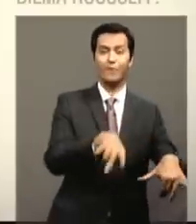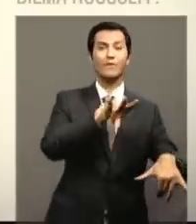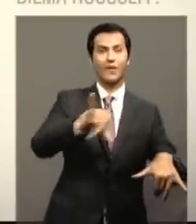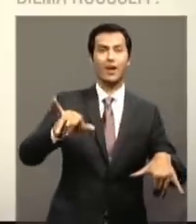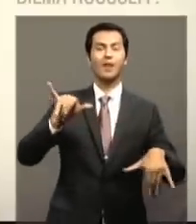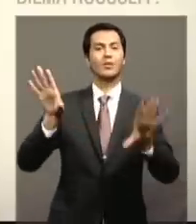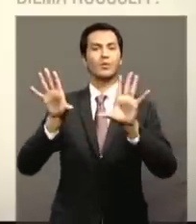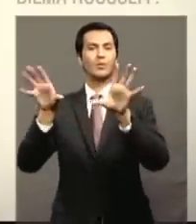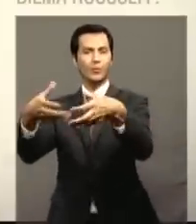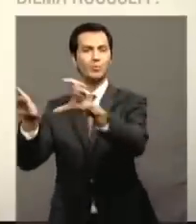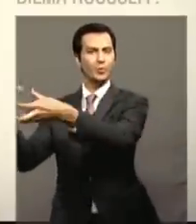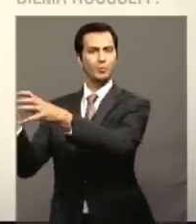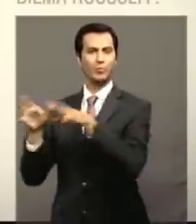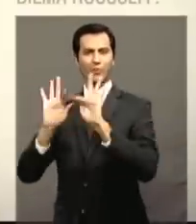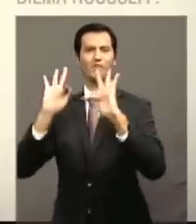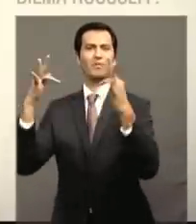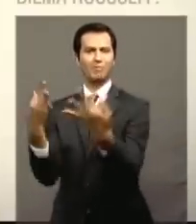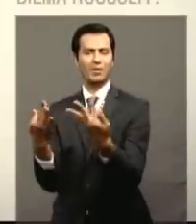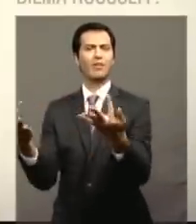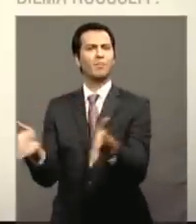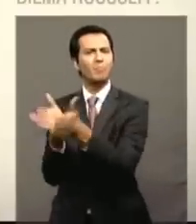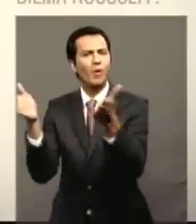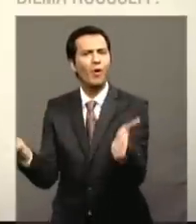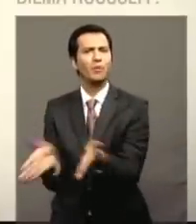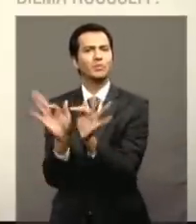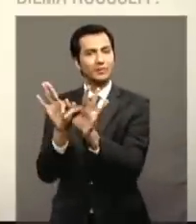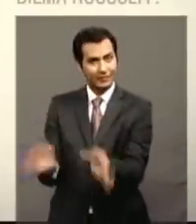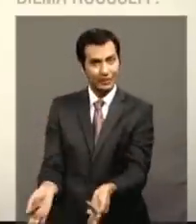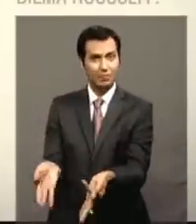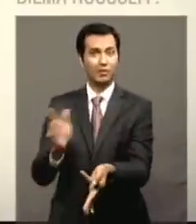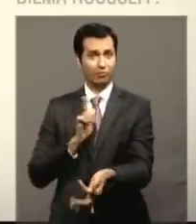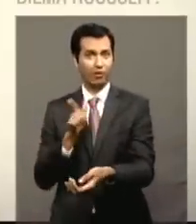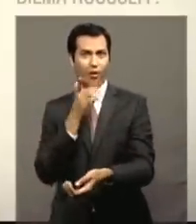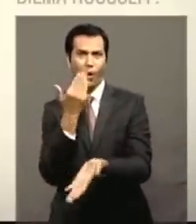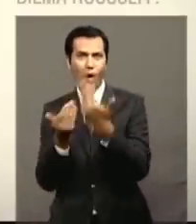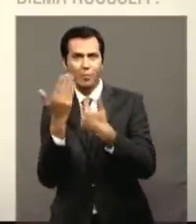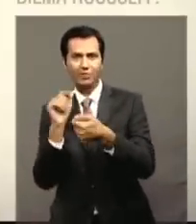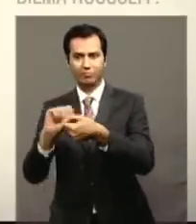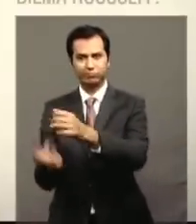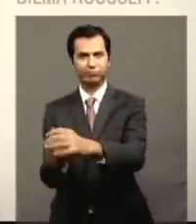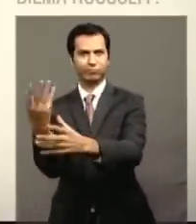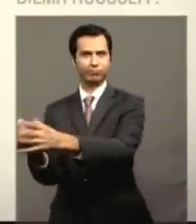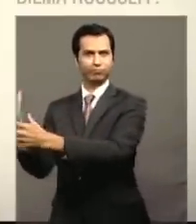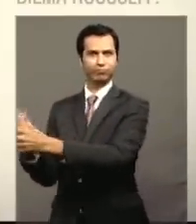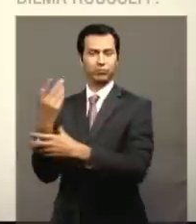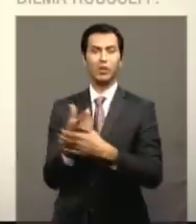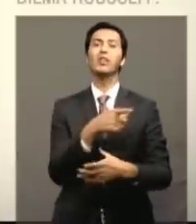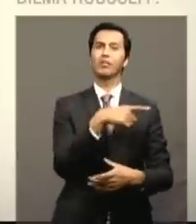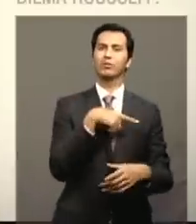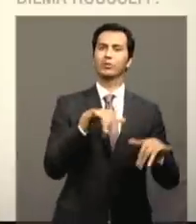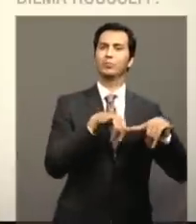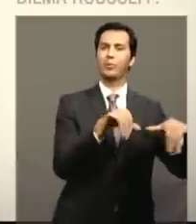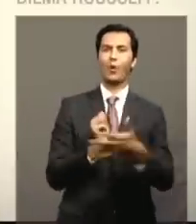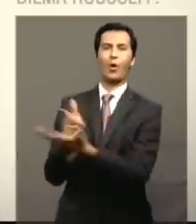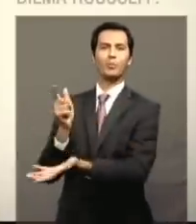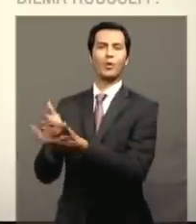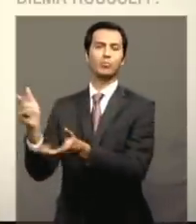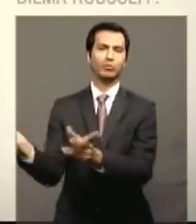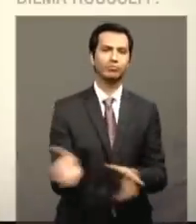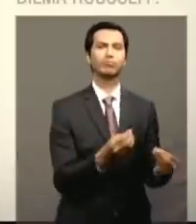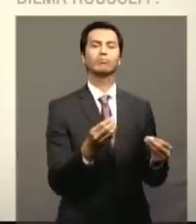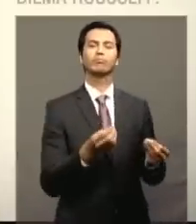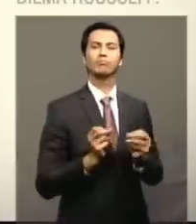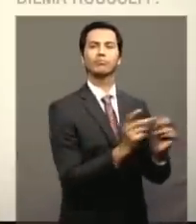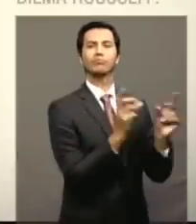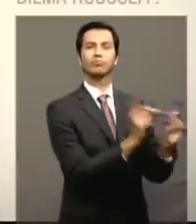familiares extremamente pobres os supermercados já estão comprando farinha de Alagoas laranja de